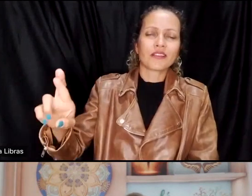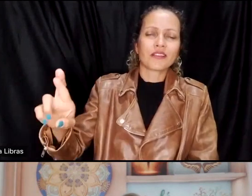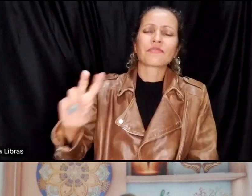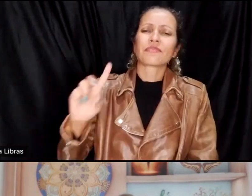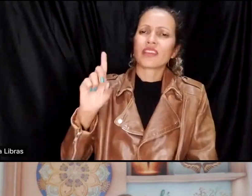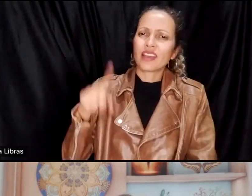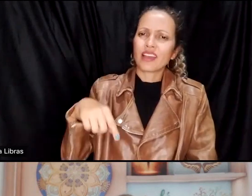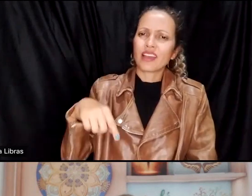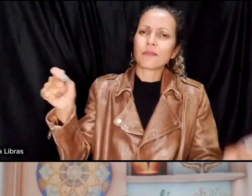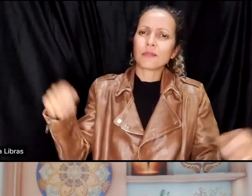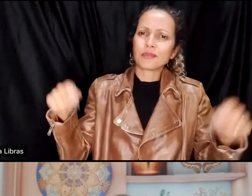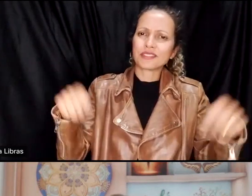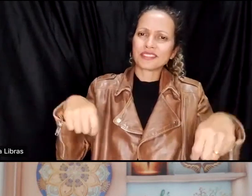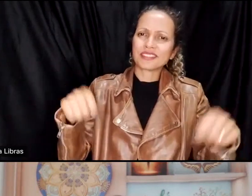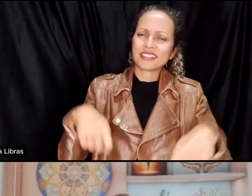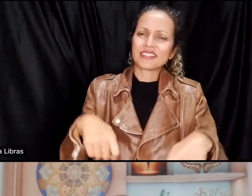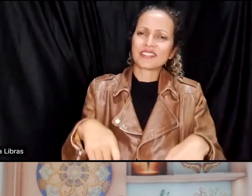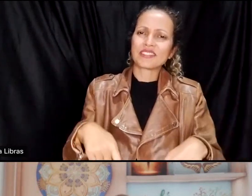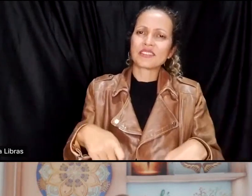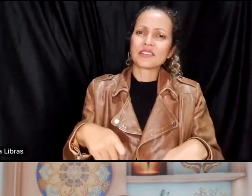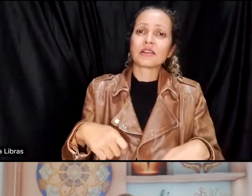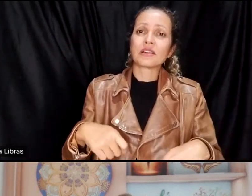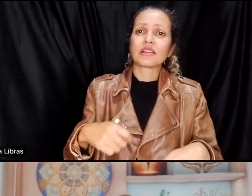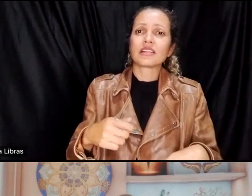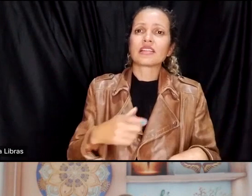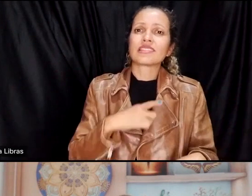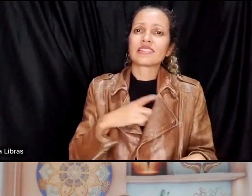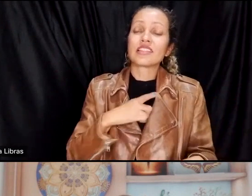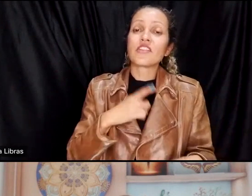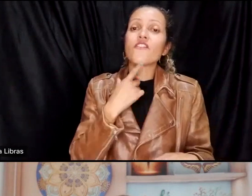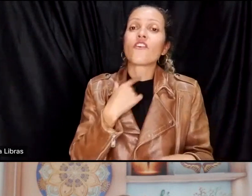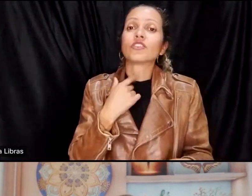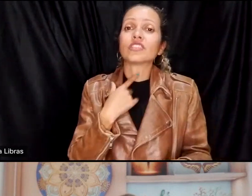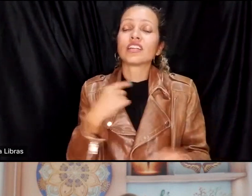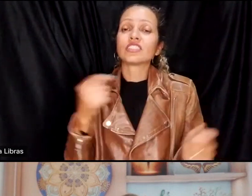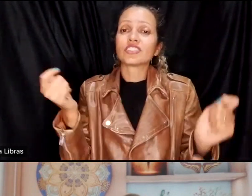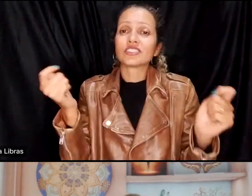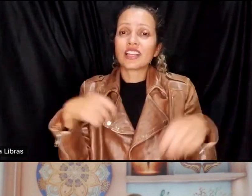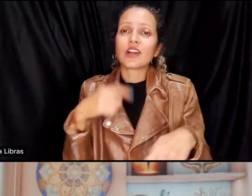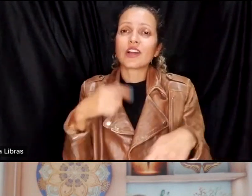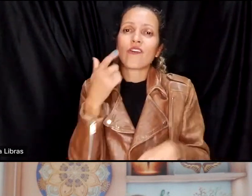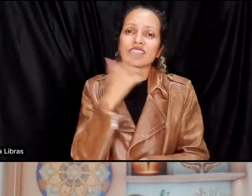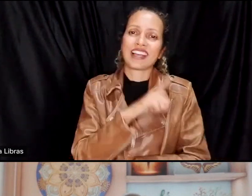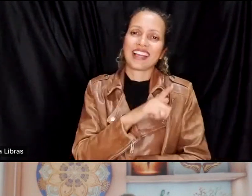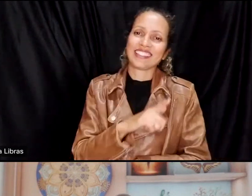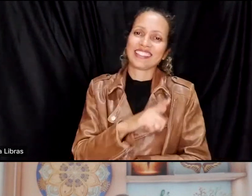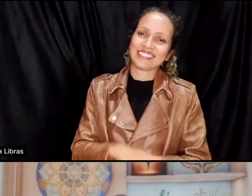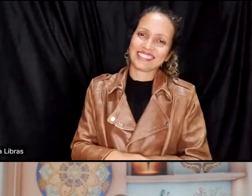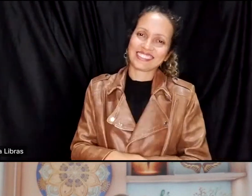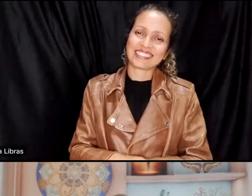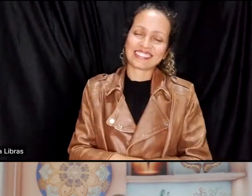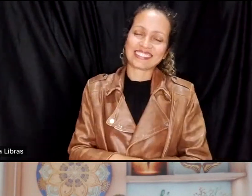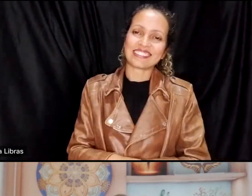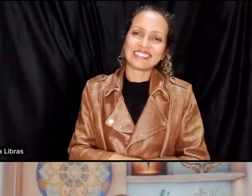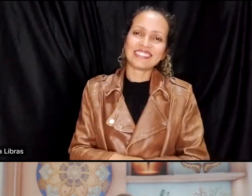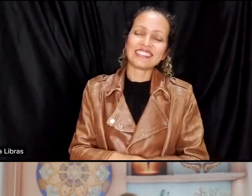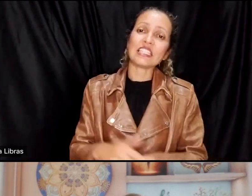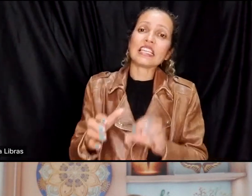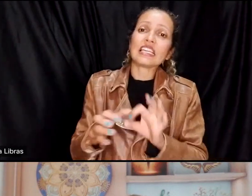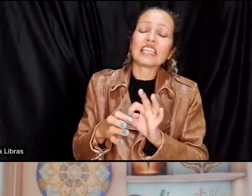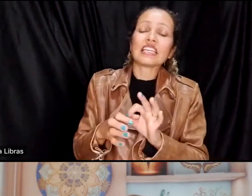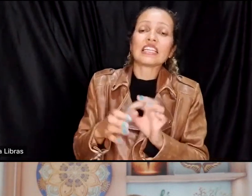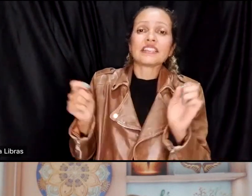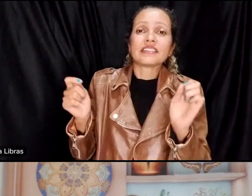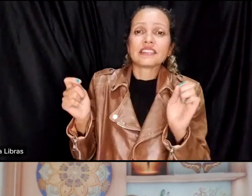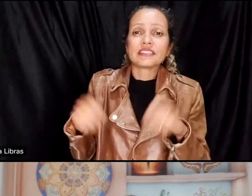ter... É só ter força de vontade, vamos dizer assim, né? Só ter força de vontade e permitir que possa... E